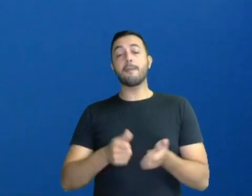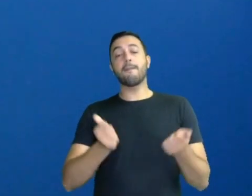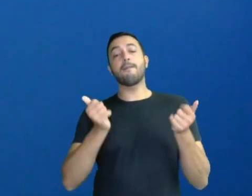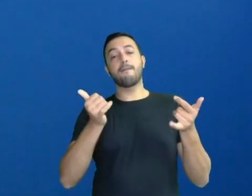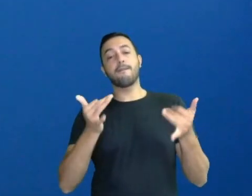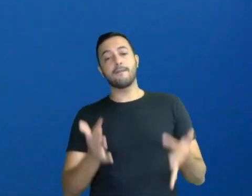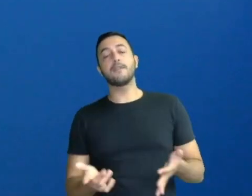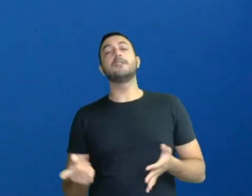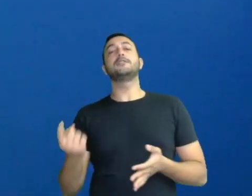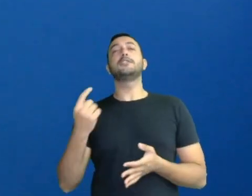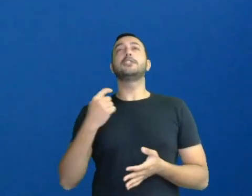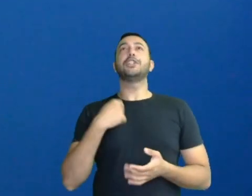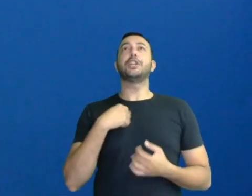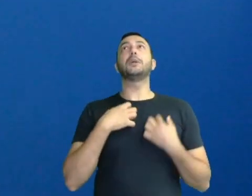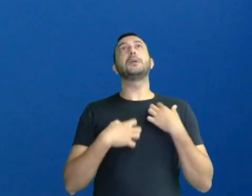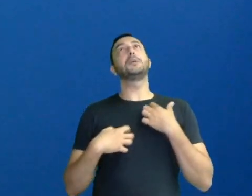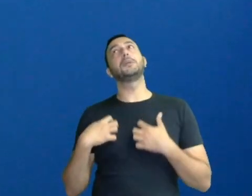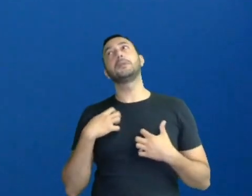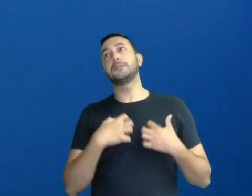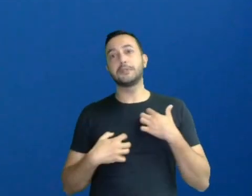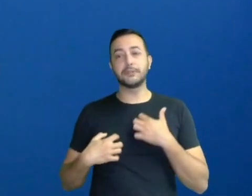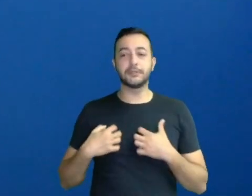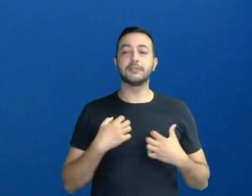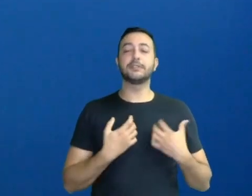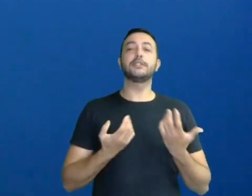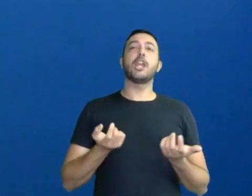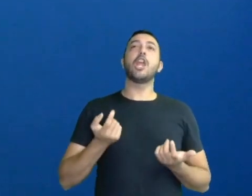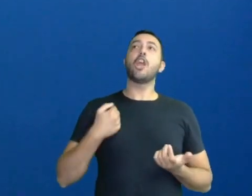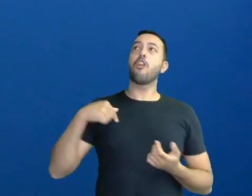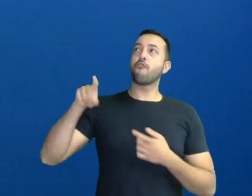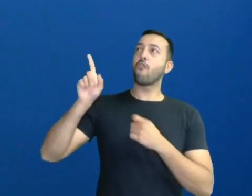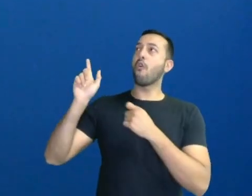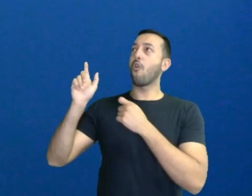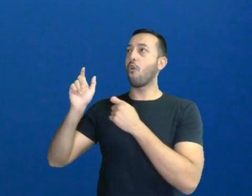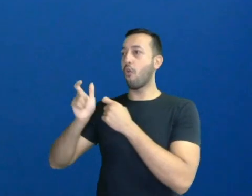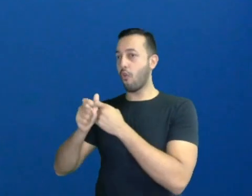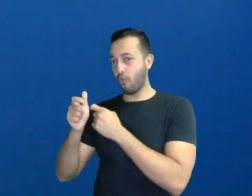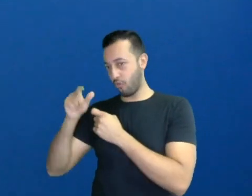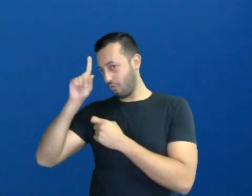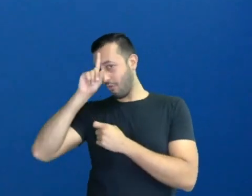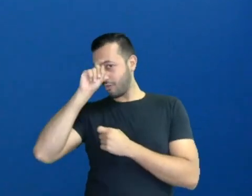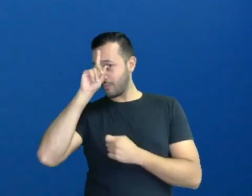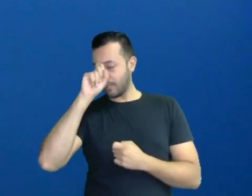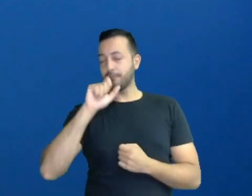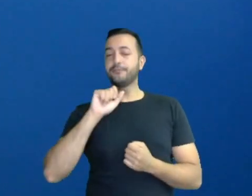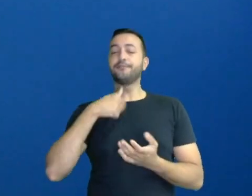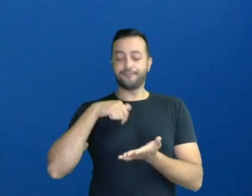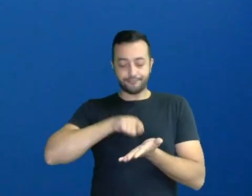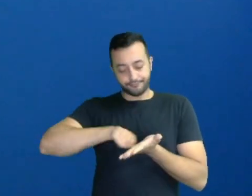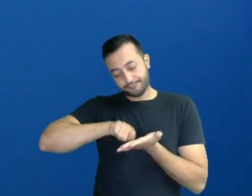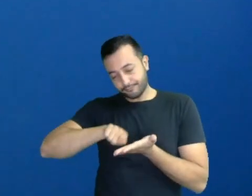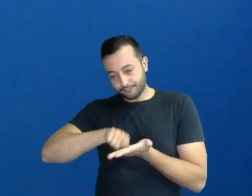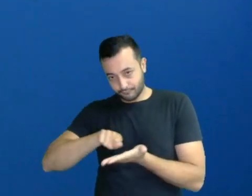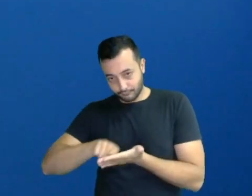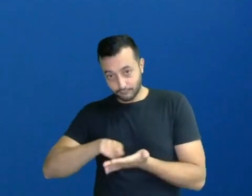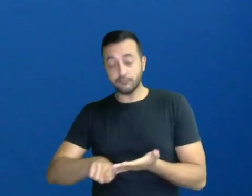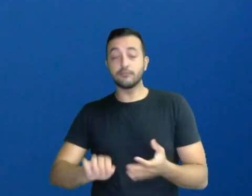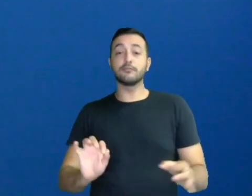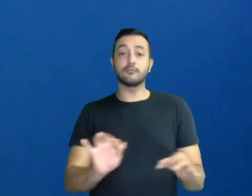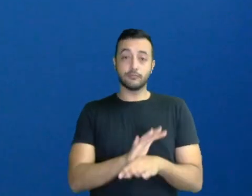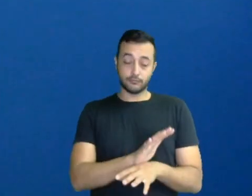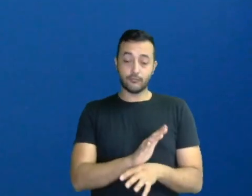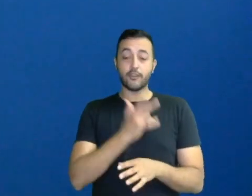dizendo que eu estou passando mal e que eu fui para o hospital aí eu escrevi o bilhete né